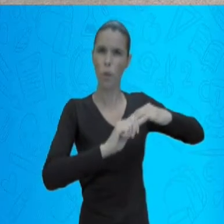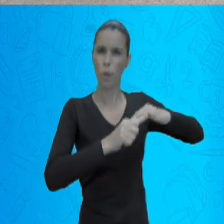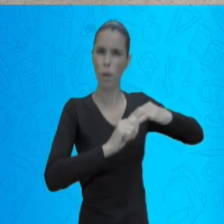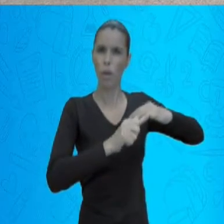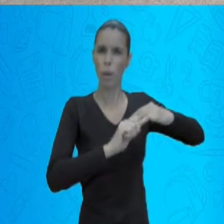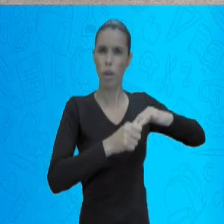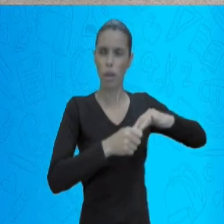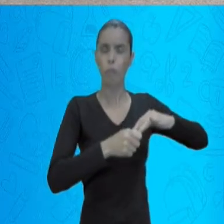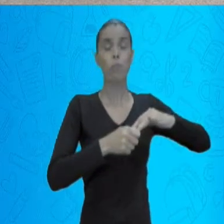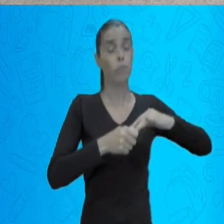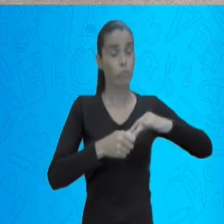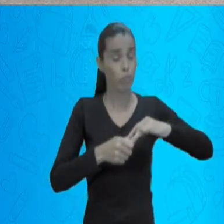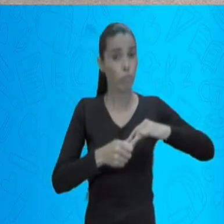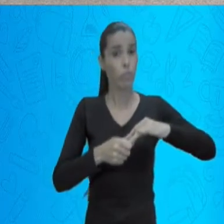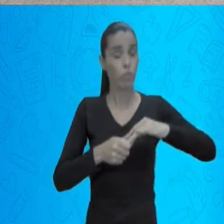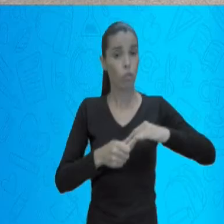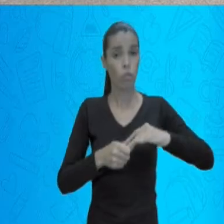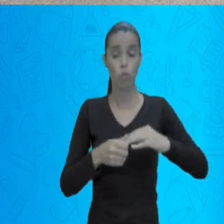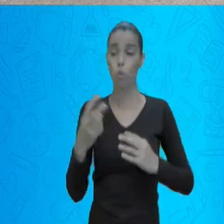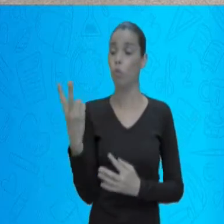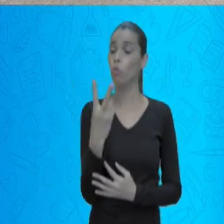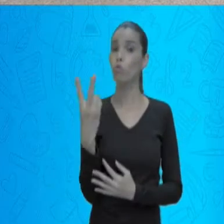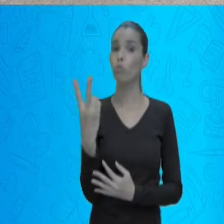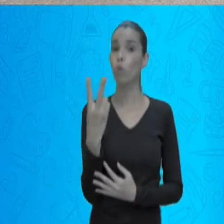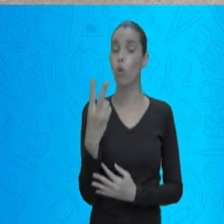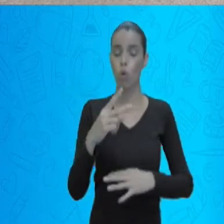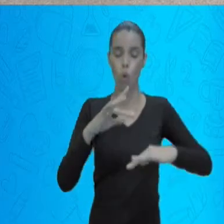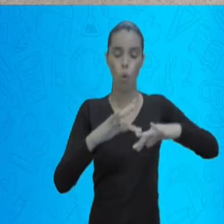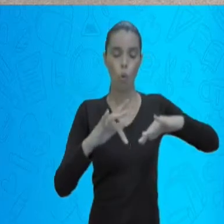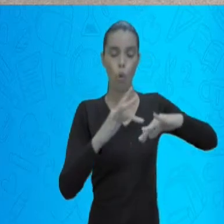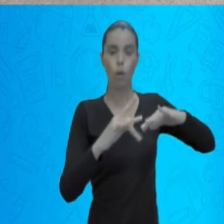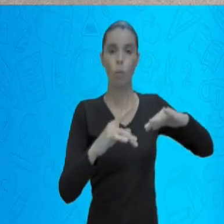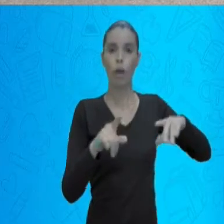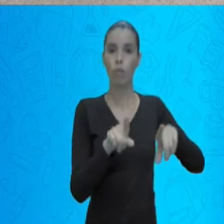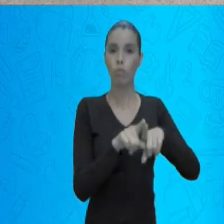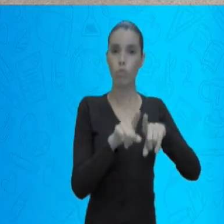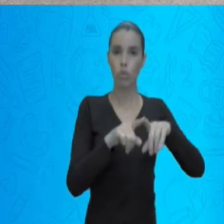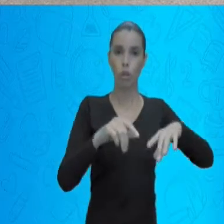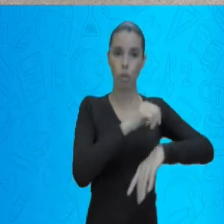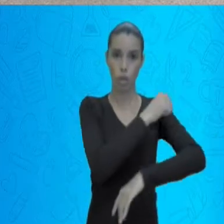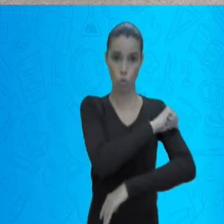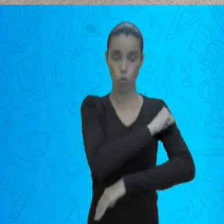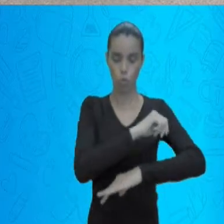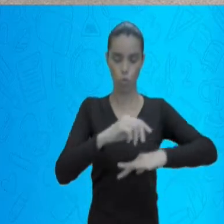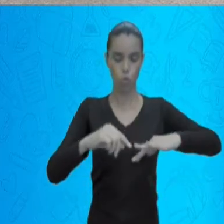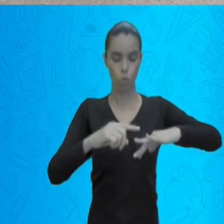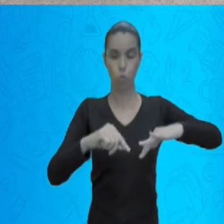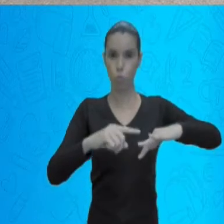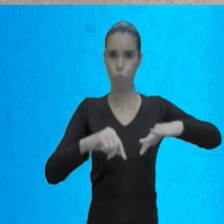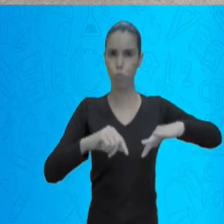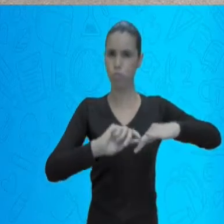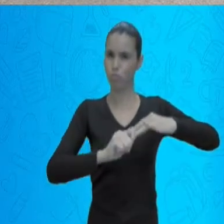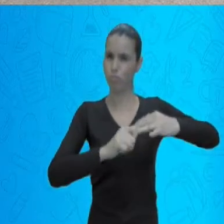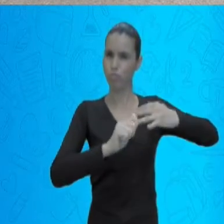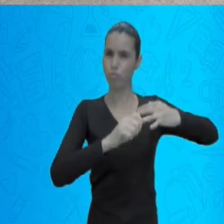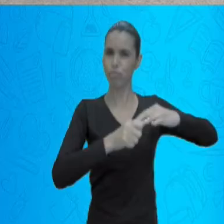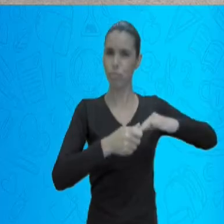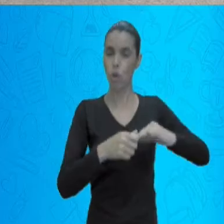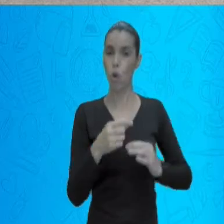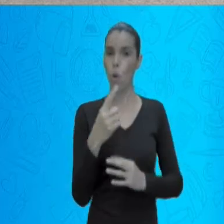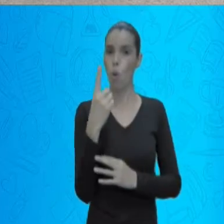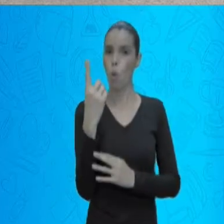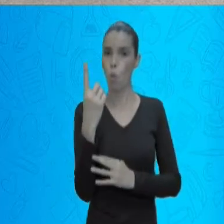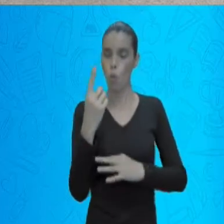de unha e acetona, acetona é o solvente e o esmalte, o